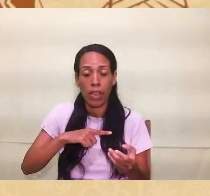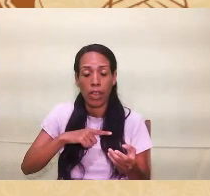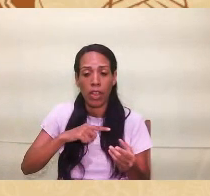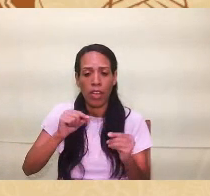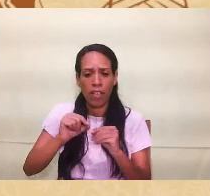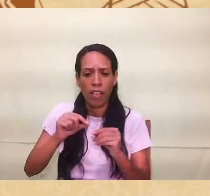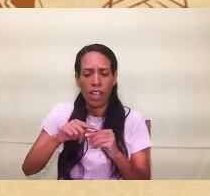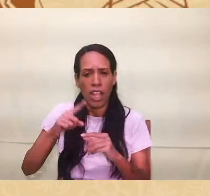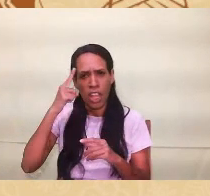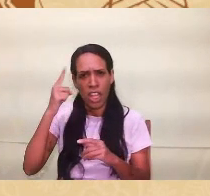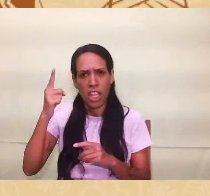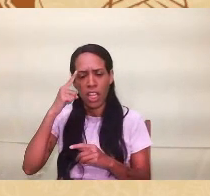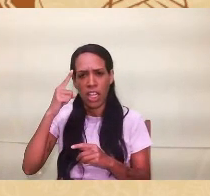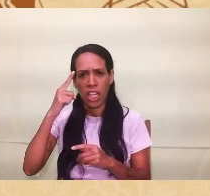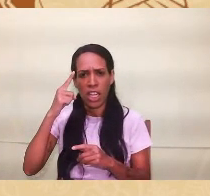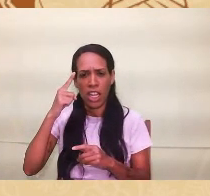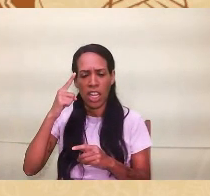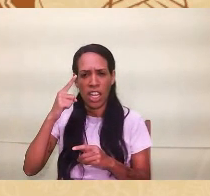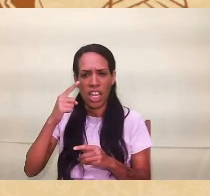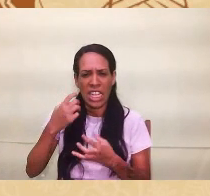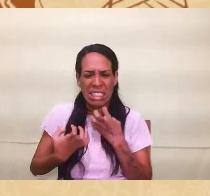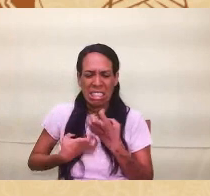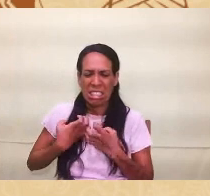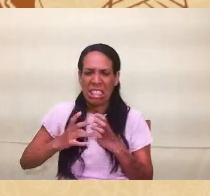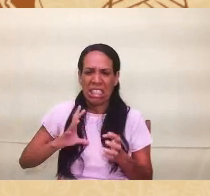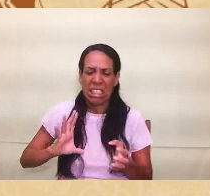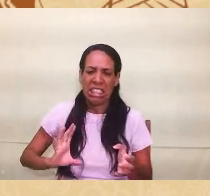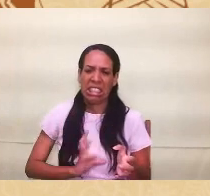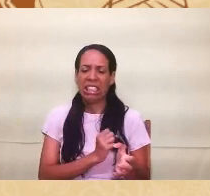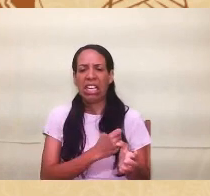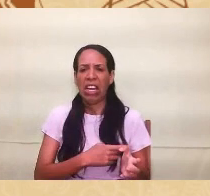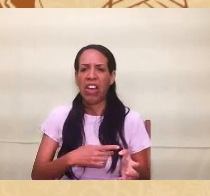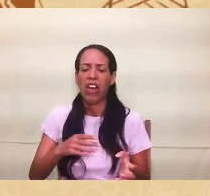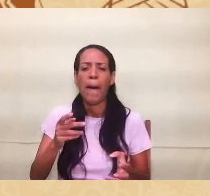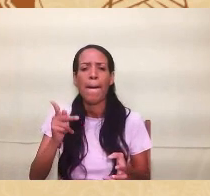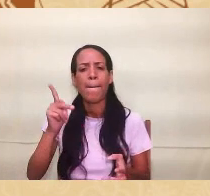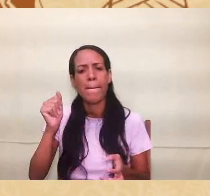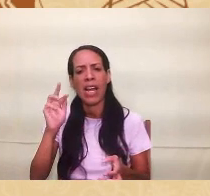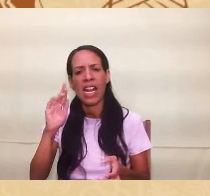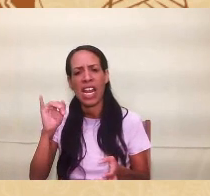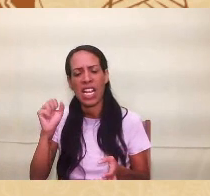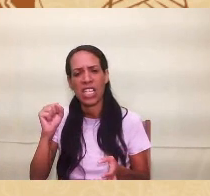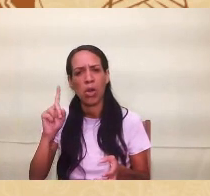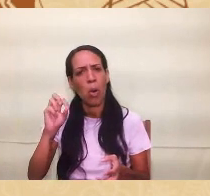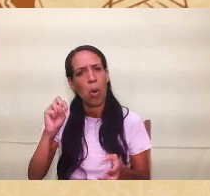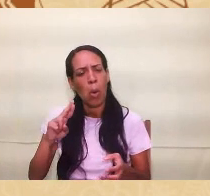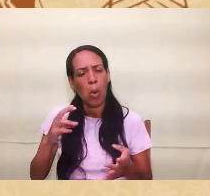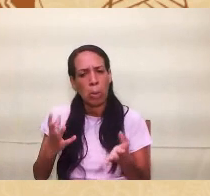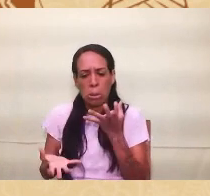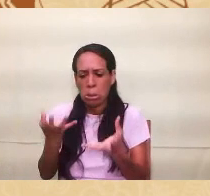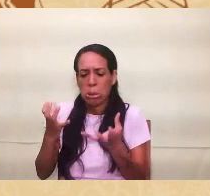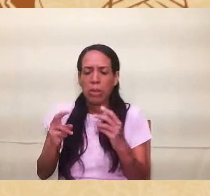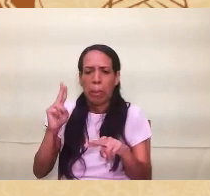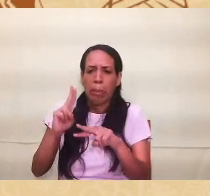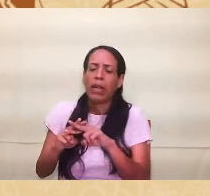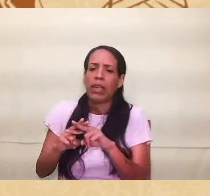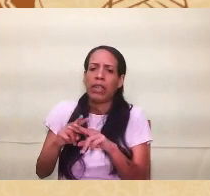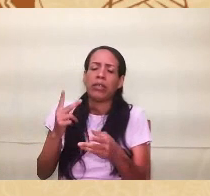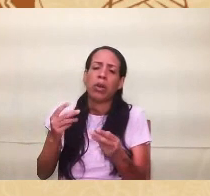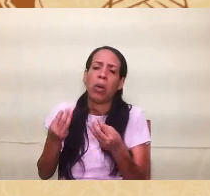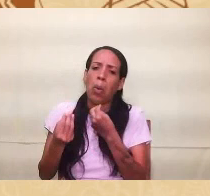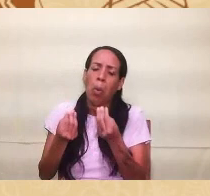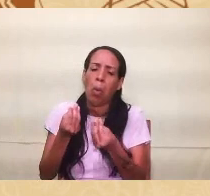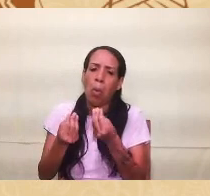Essa ideia de inferno, de salvação, ou de paraíso, ou de inferno, não é muito presente, ou não